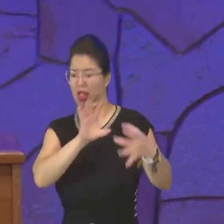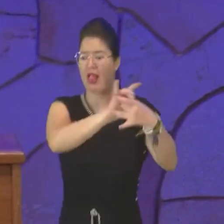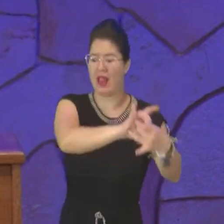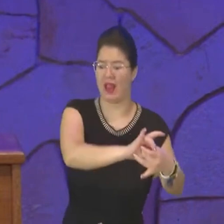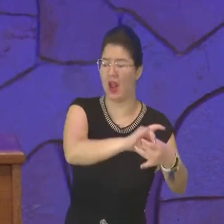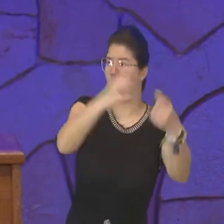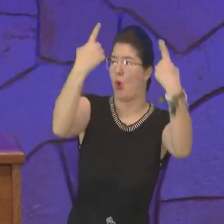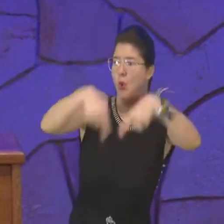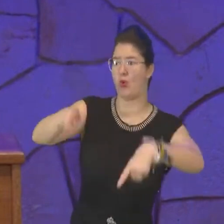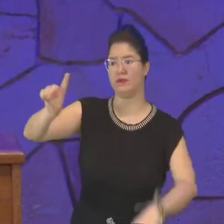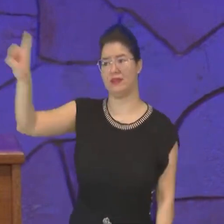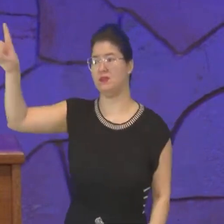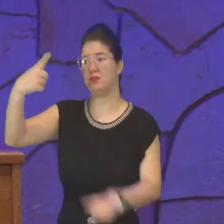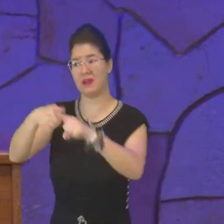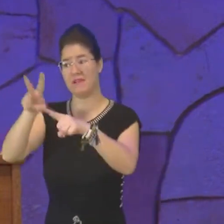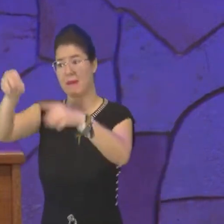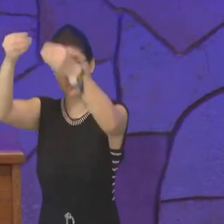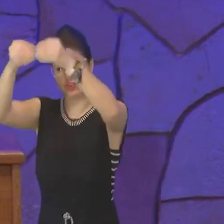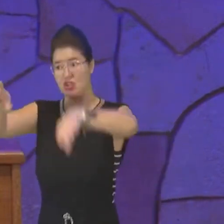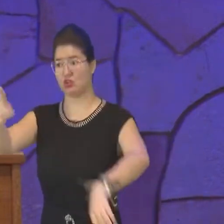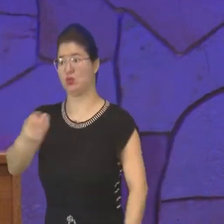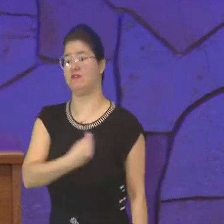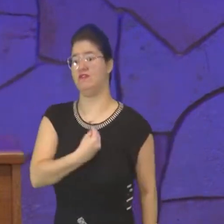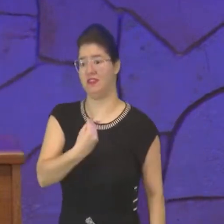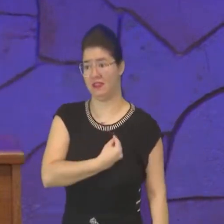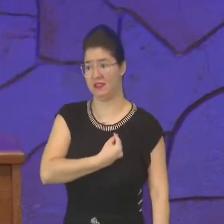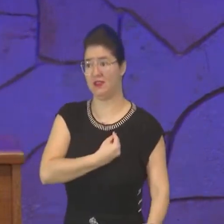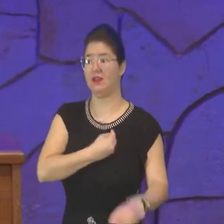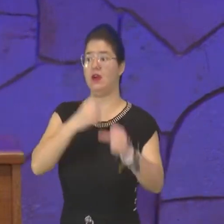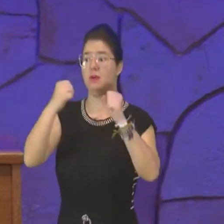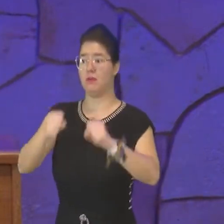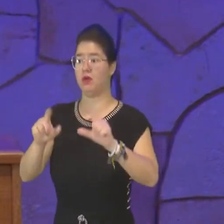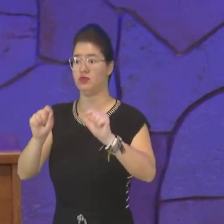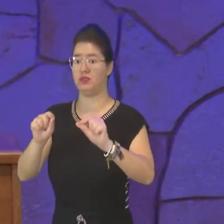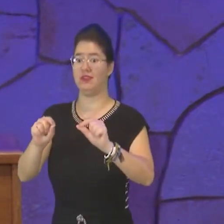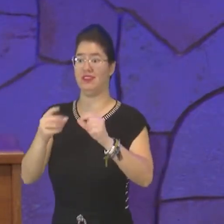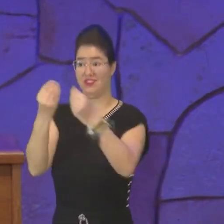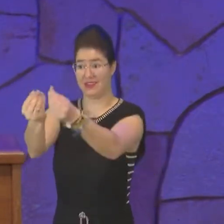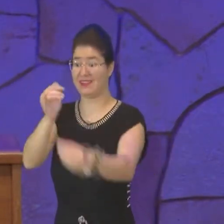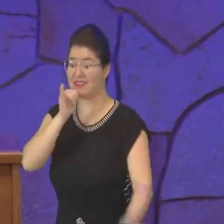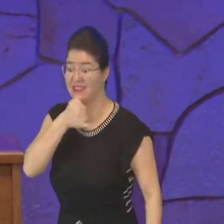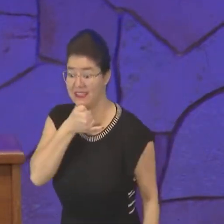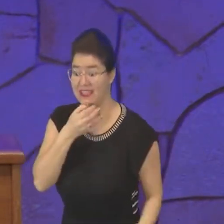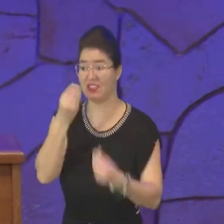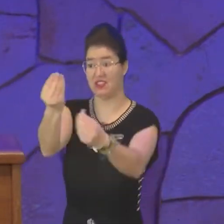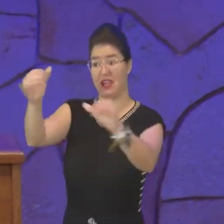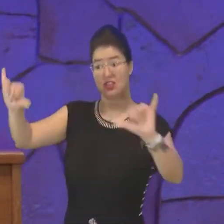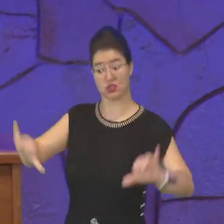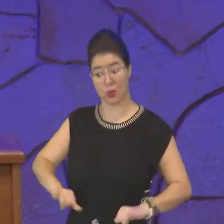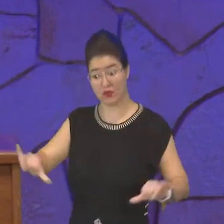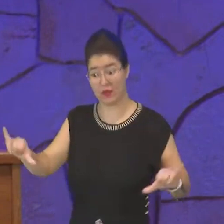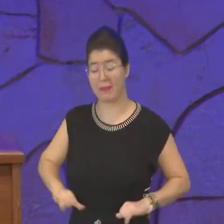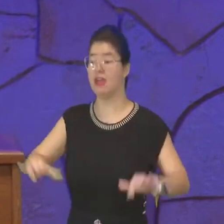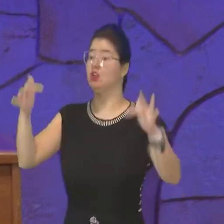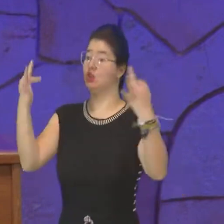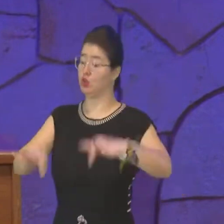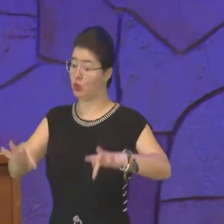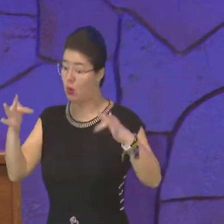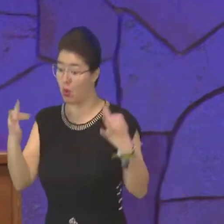elas poderão trazer prejuízos, poderão provocar desajustes, tristeza, sofrimento,